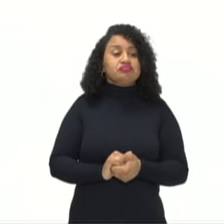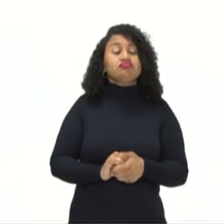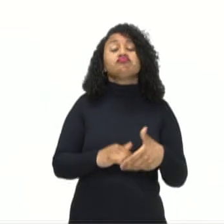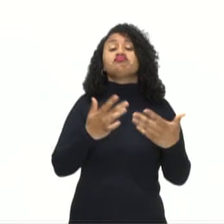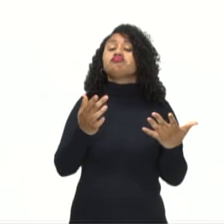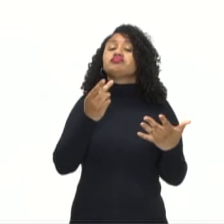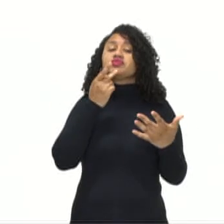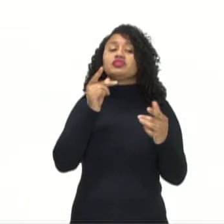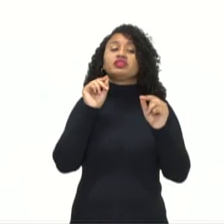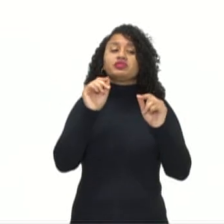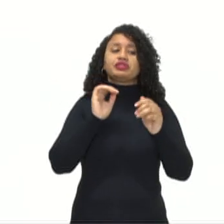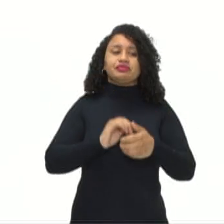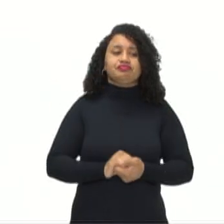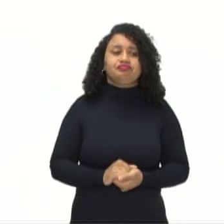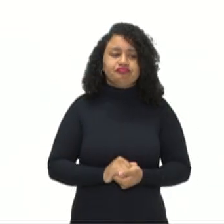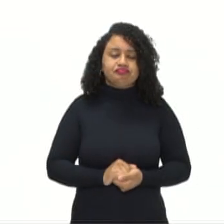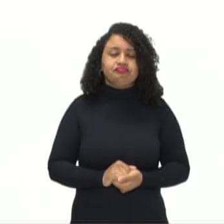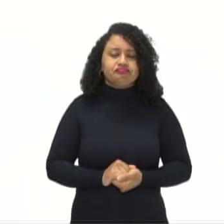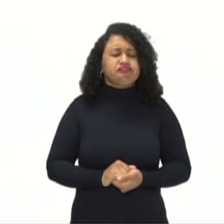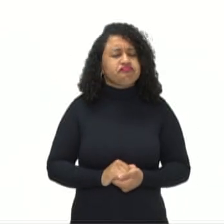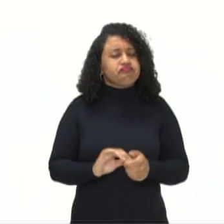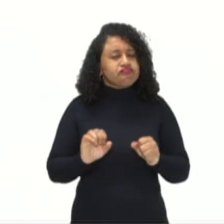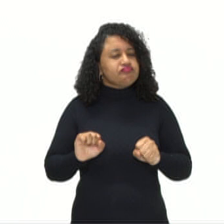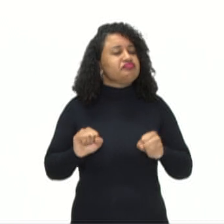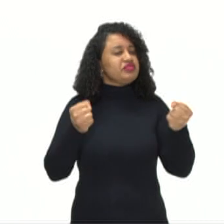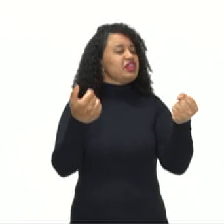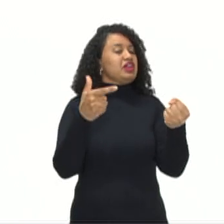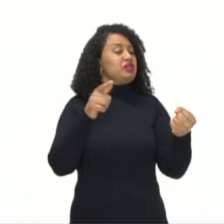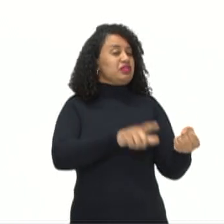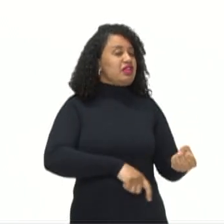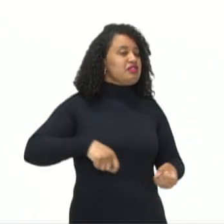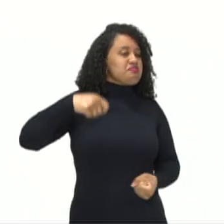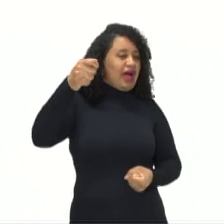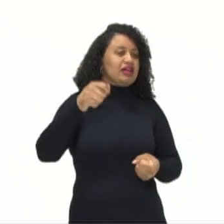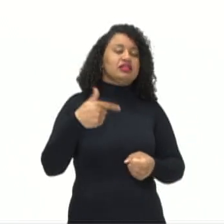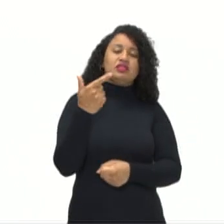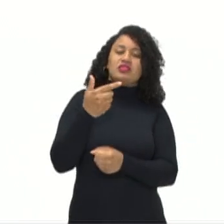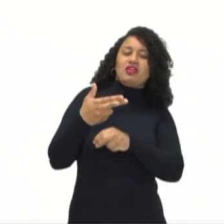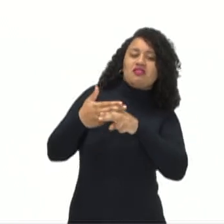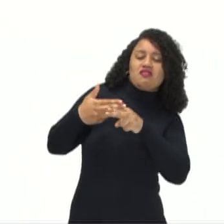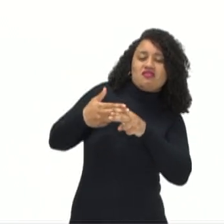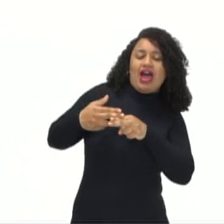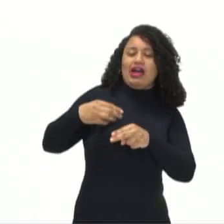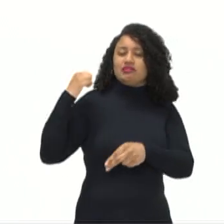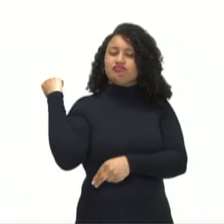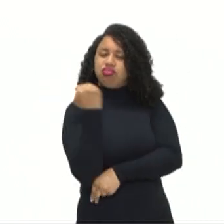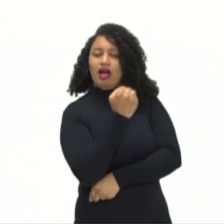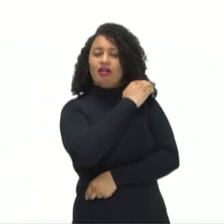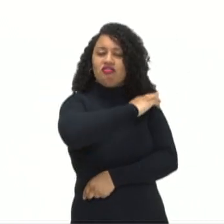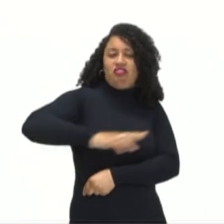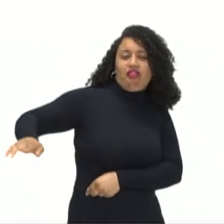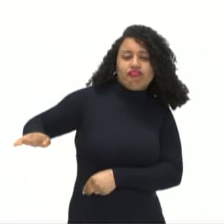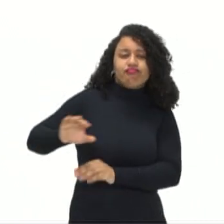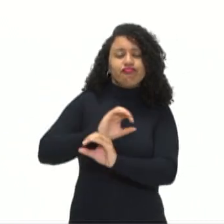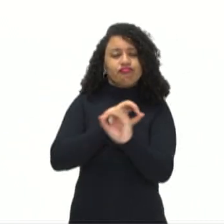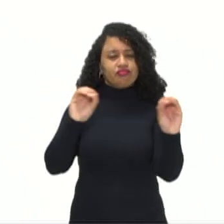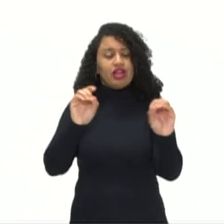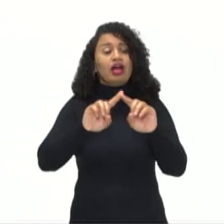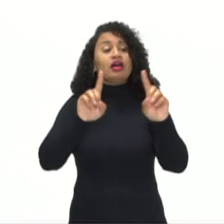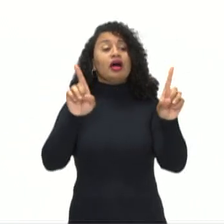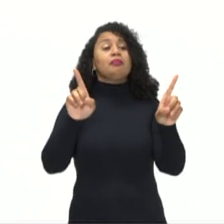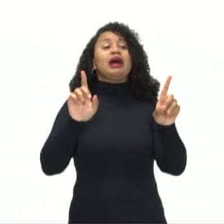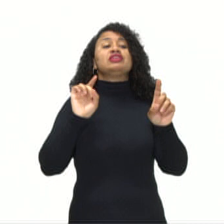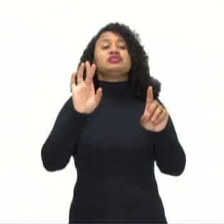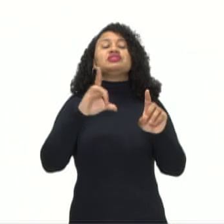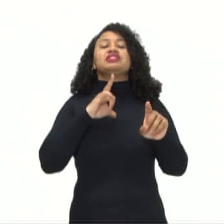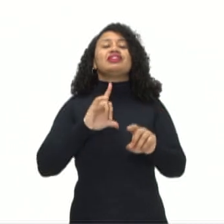Braulio Bessa fala: um guerreiro sem espada, sem faca, foice ou facão, armado